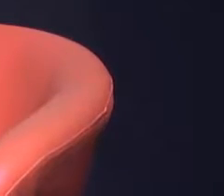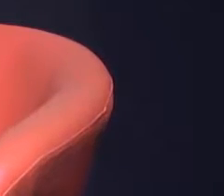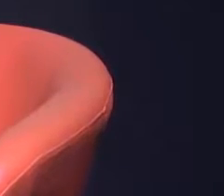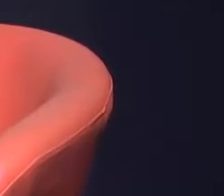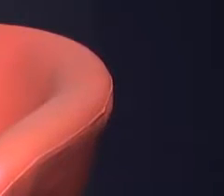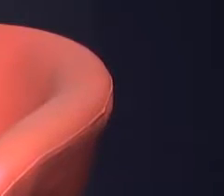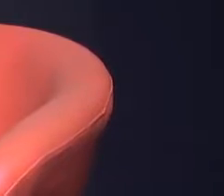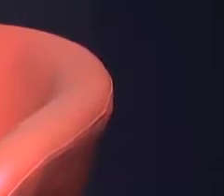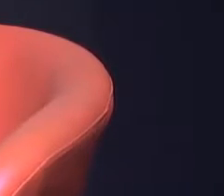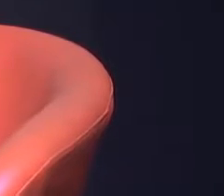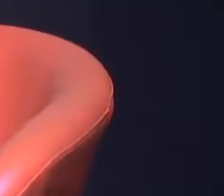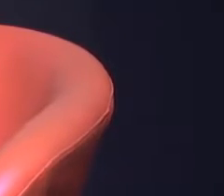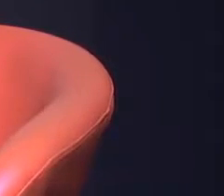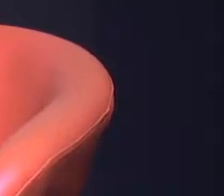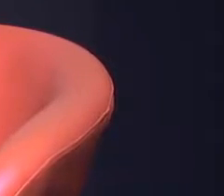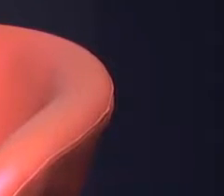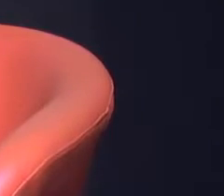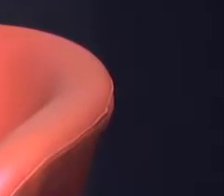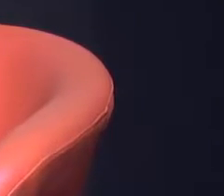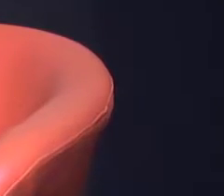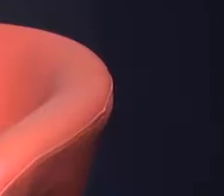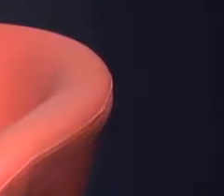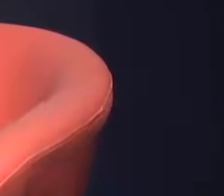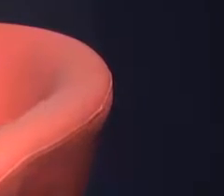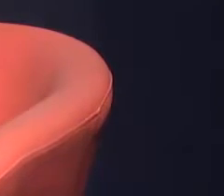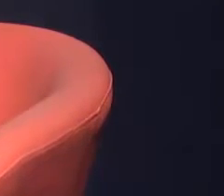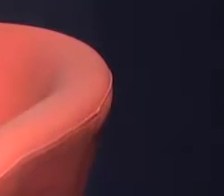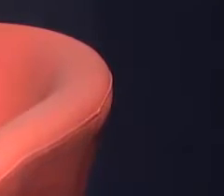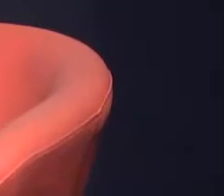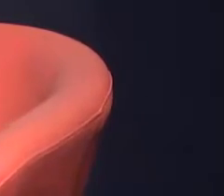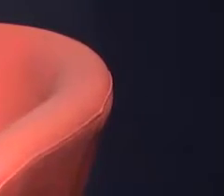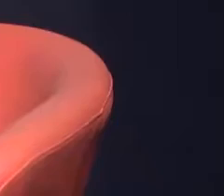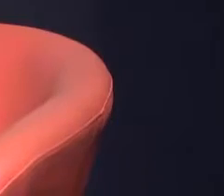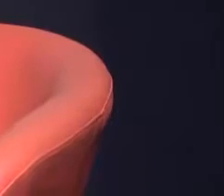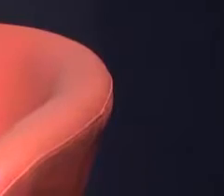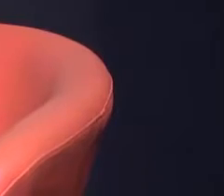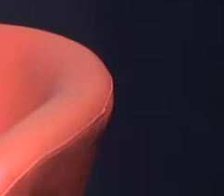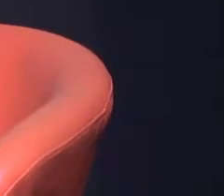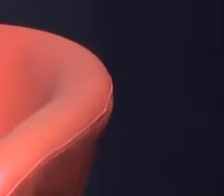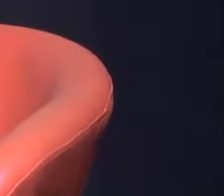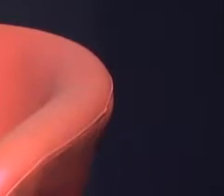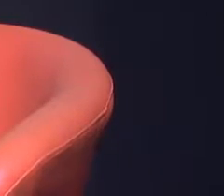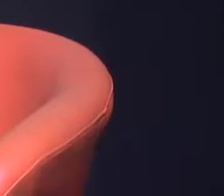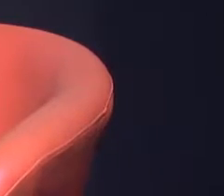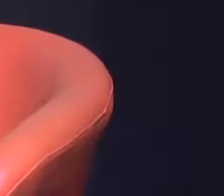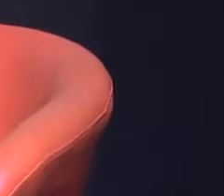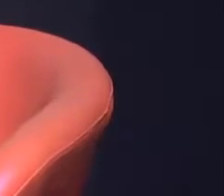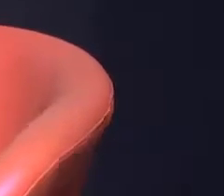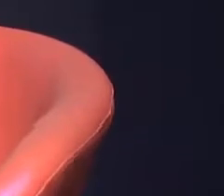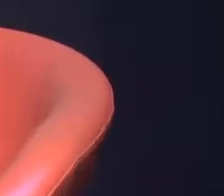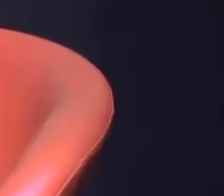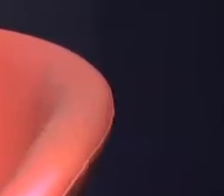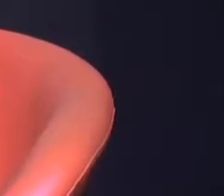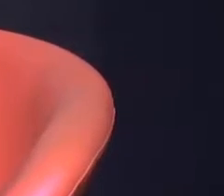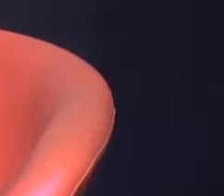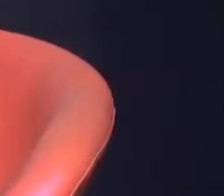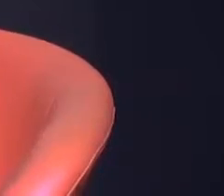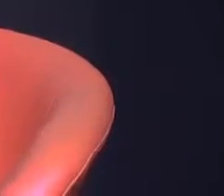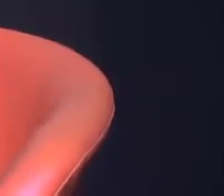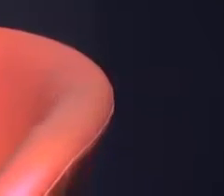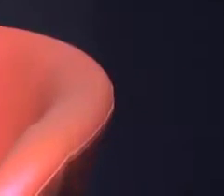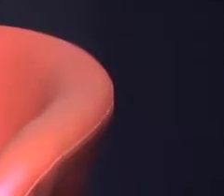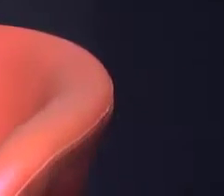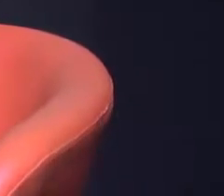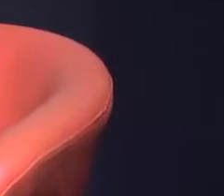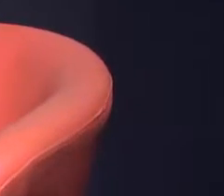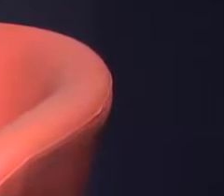informação estão disponíveis, fica mais fácil fazer, fica mais fácil agir. E fica mais fácil ser protagonista no seu universo, seja lá ele